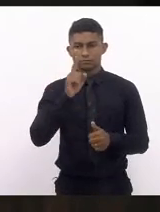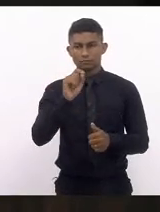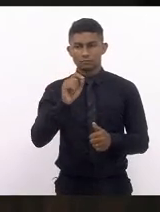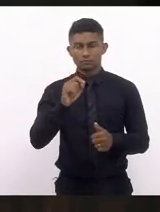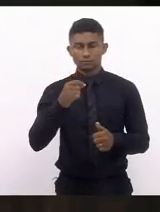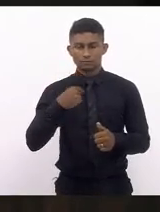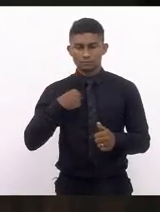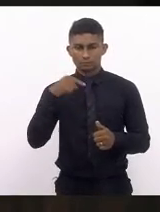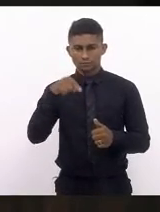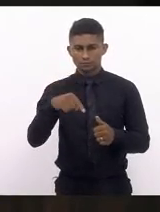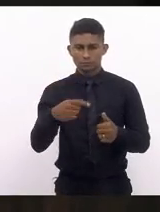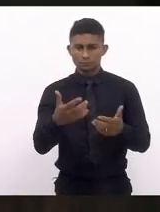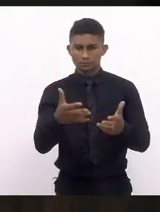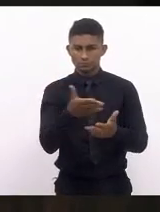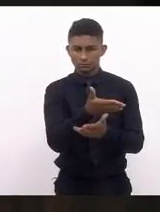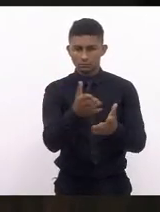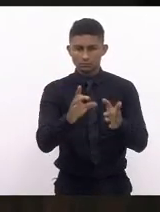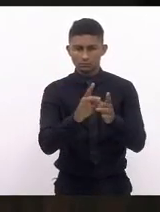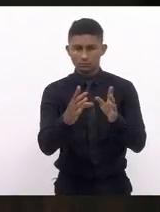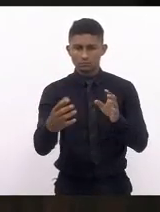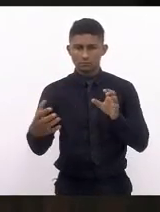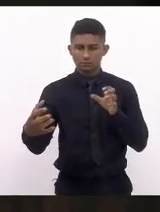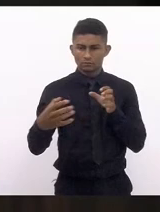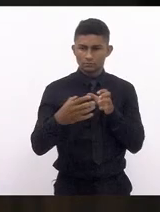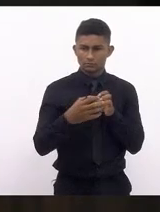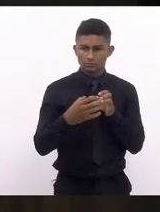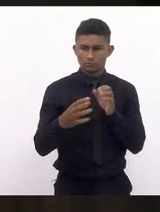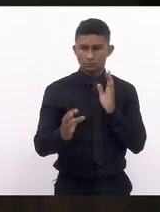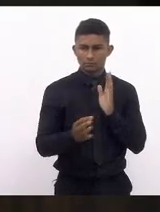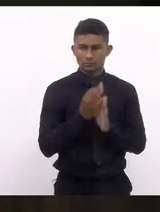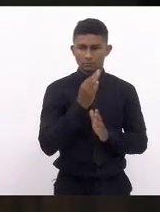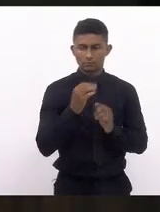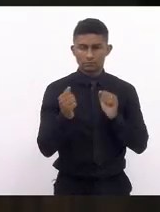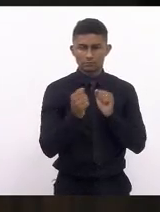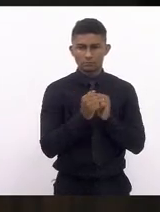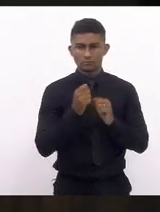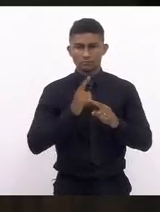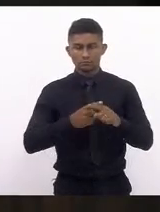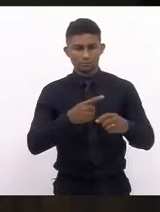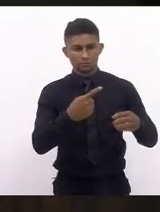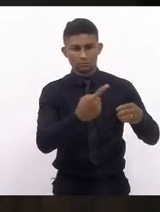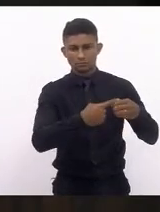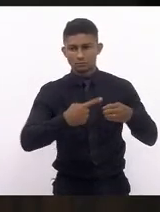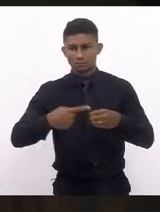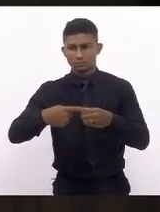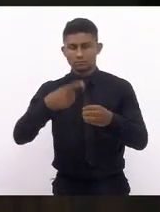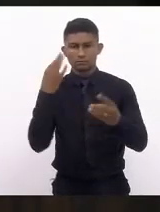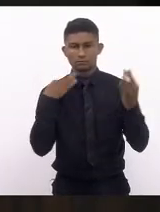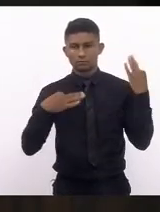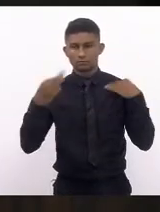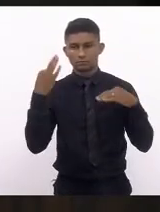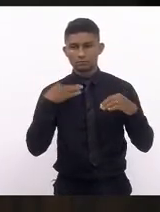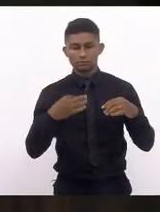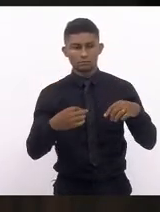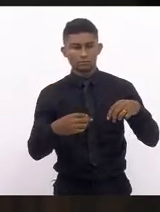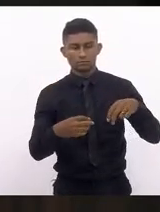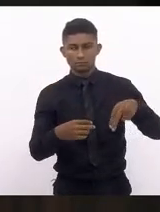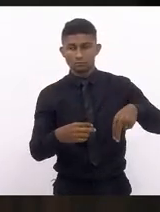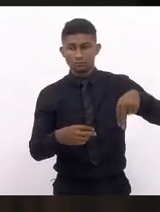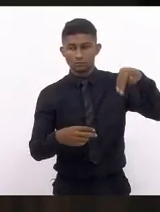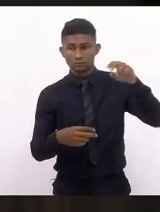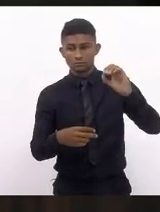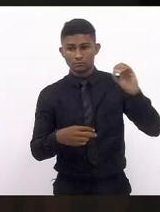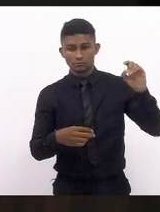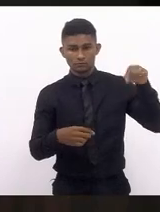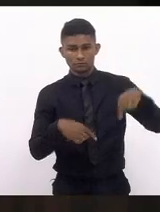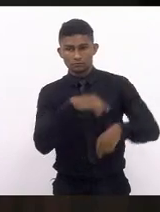com autoria porque você vai aprender 16 municípios do circuito turístico da região norte e Noroeste Fluminense